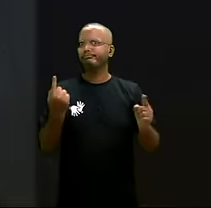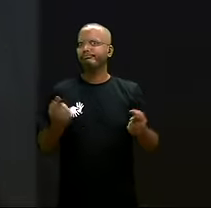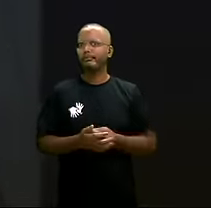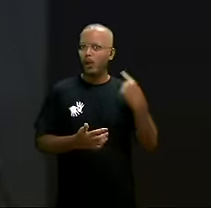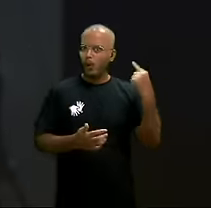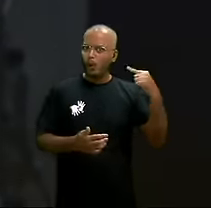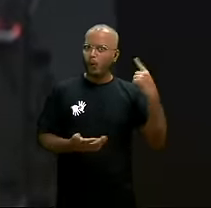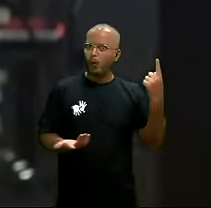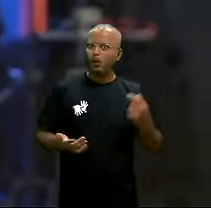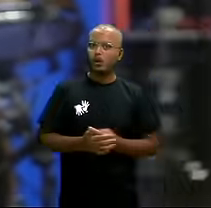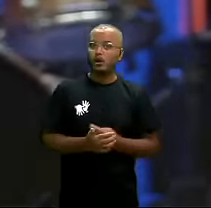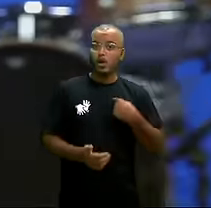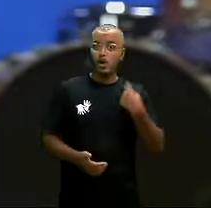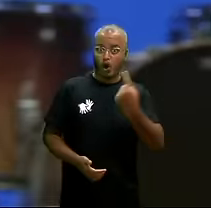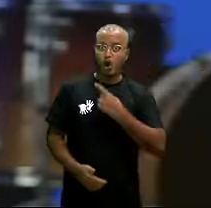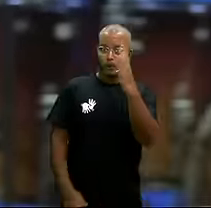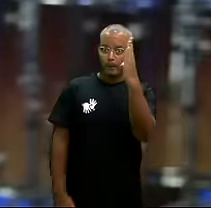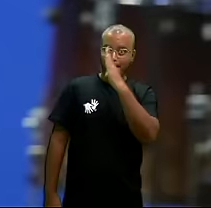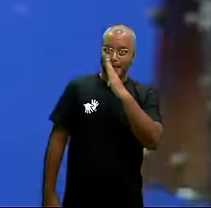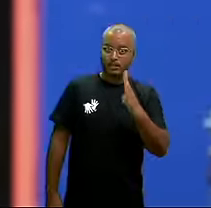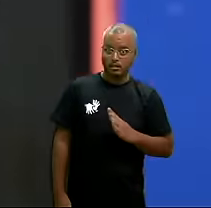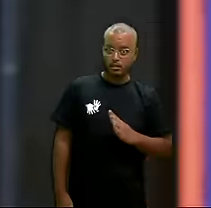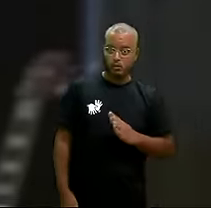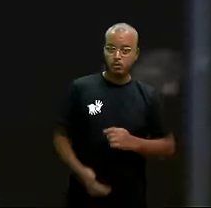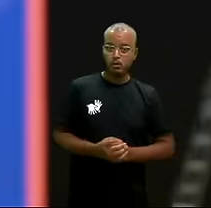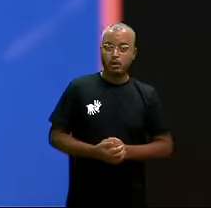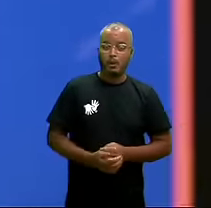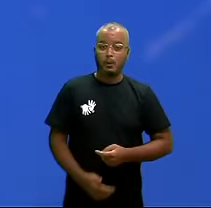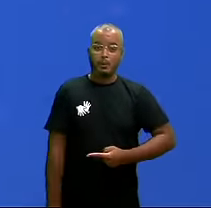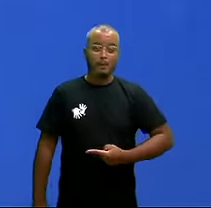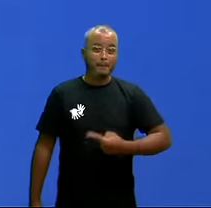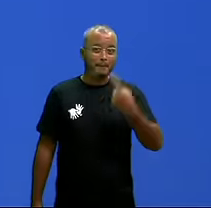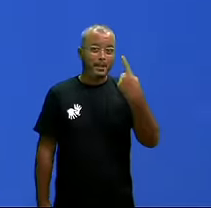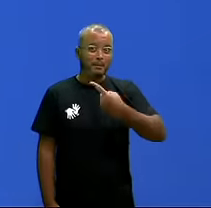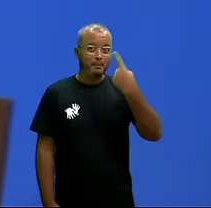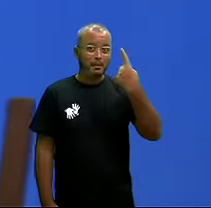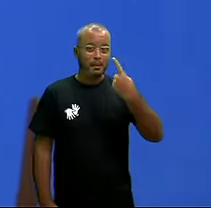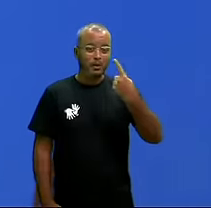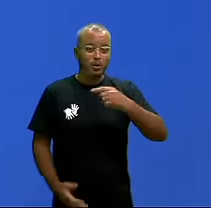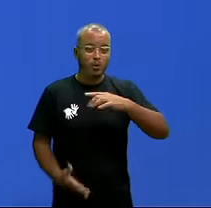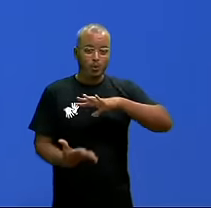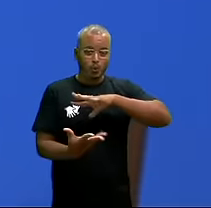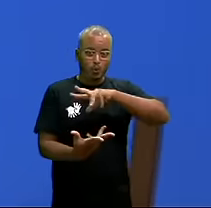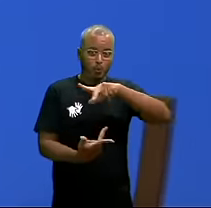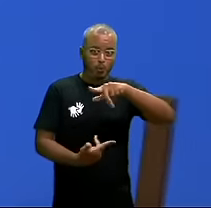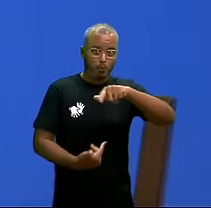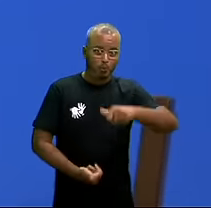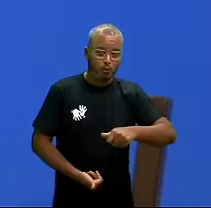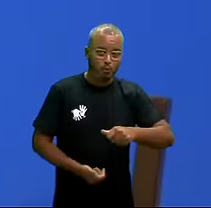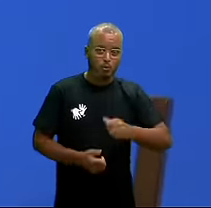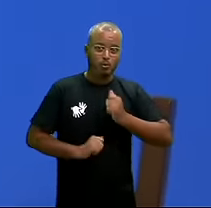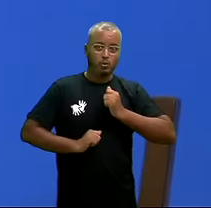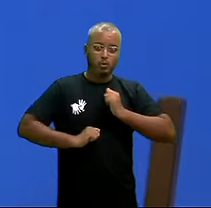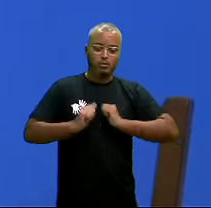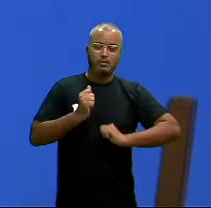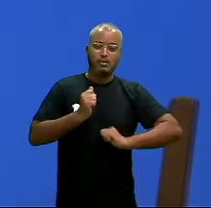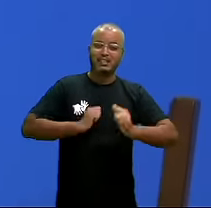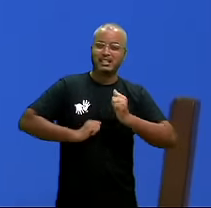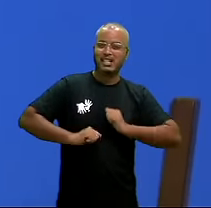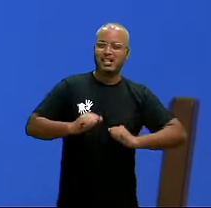Loucura. Nós somos o país no mundo em número um em transtorno de ansiedade. Escuta